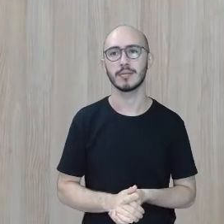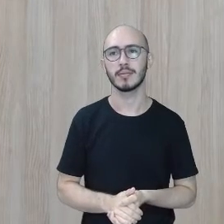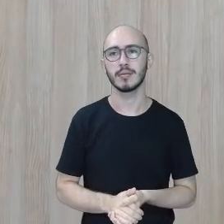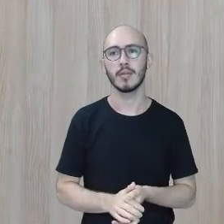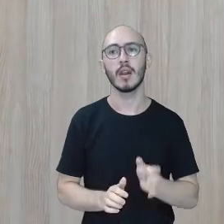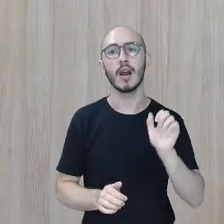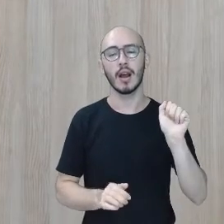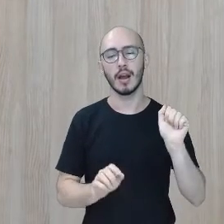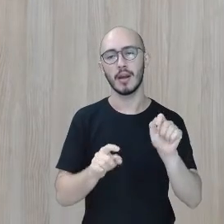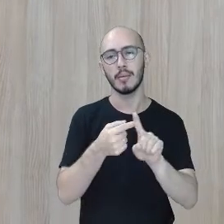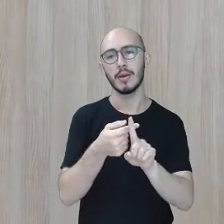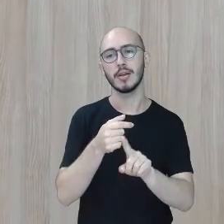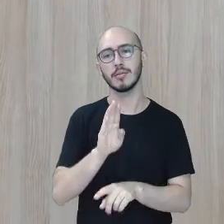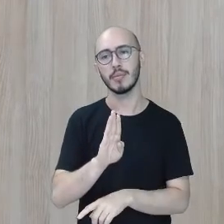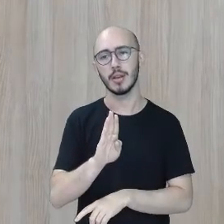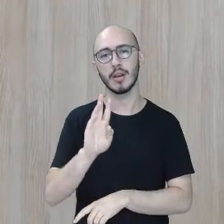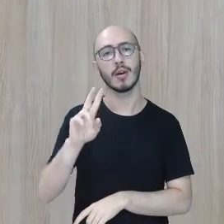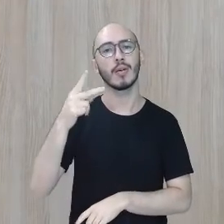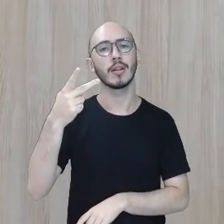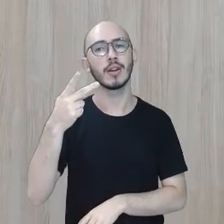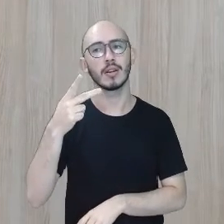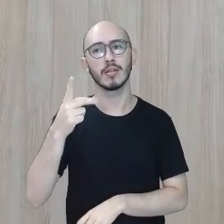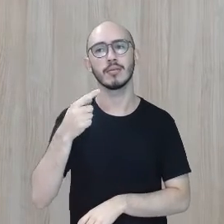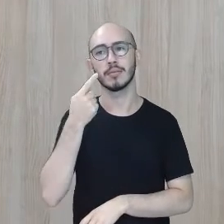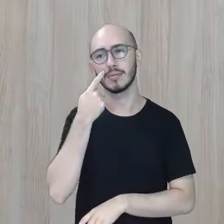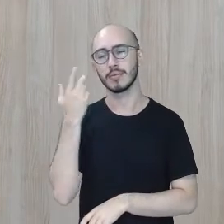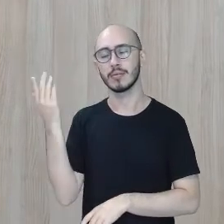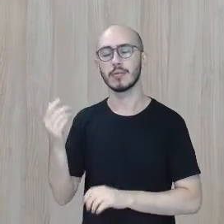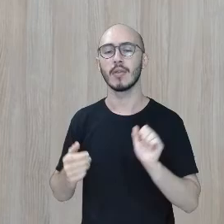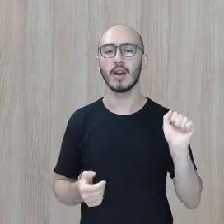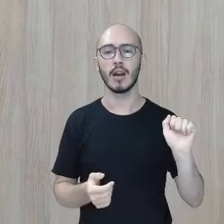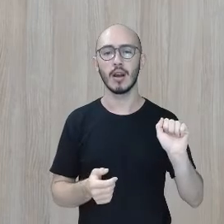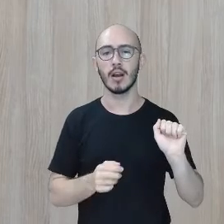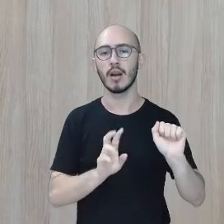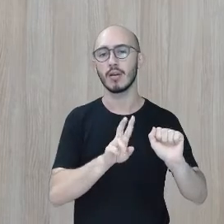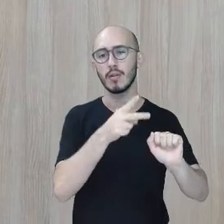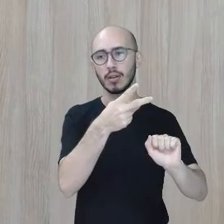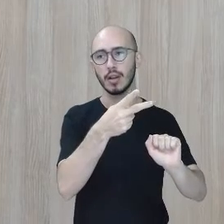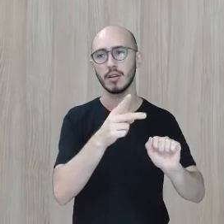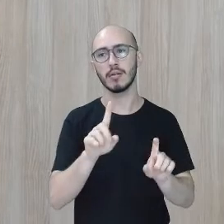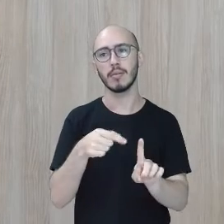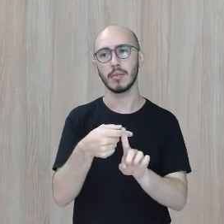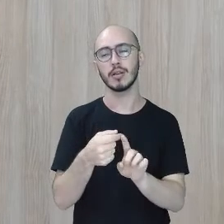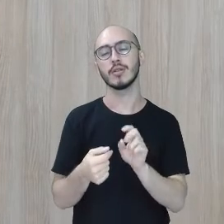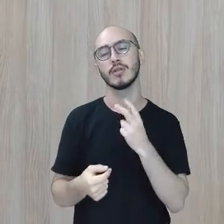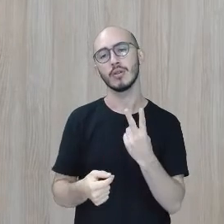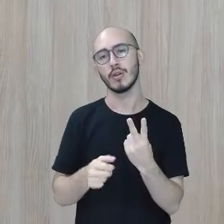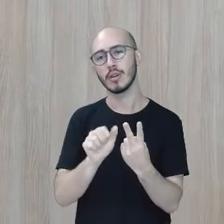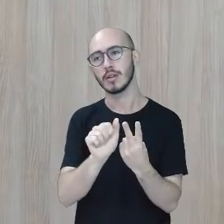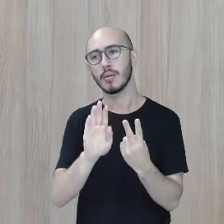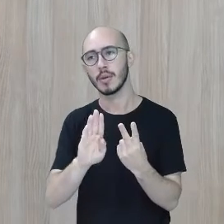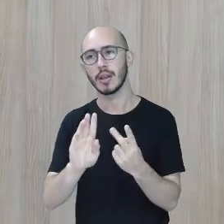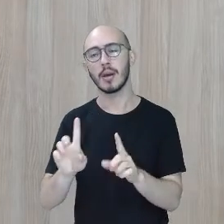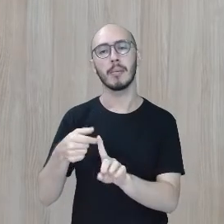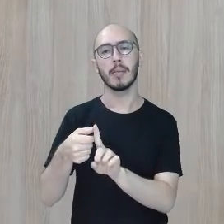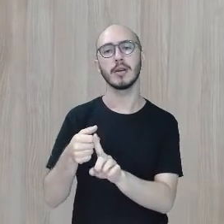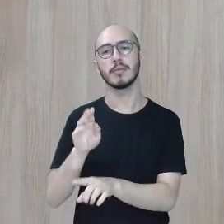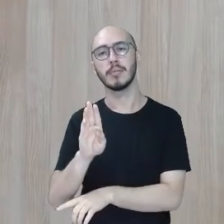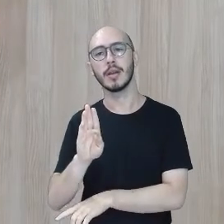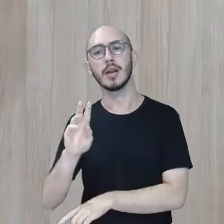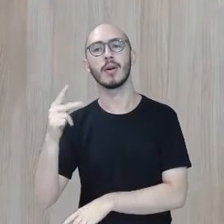A mais B elevado ao quadrado, tá? Vai ser igual a A ao quadrado mais 2AB mais